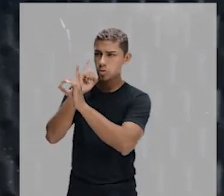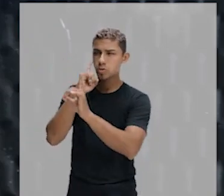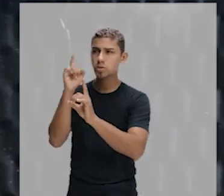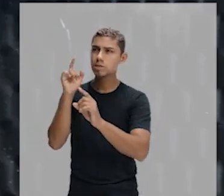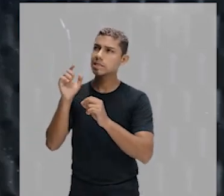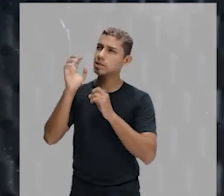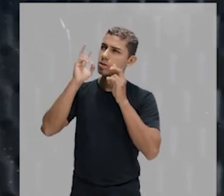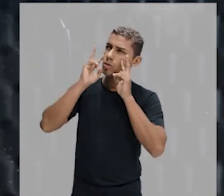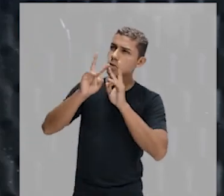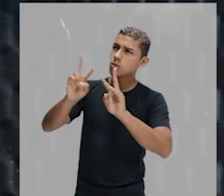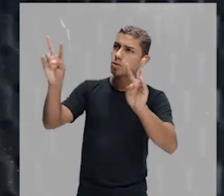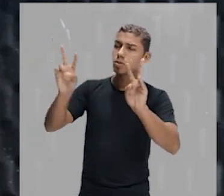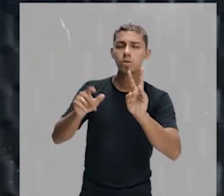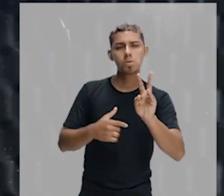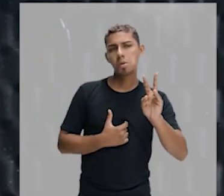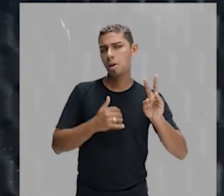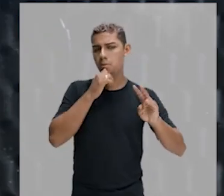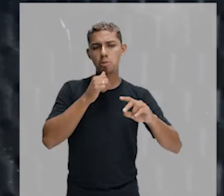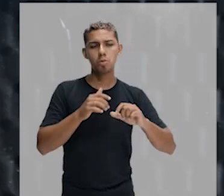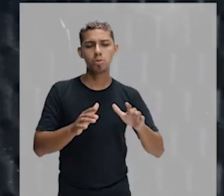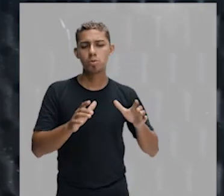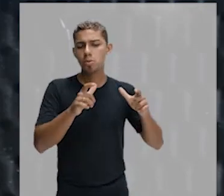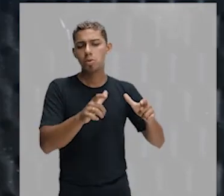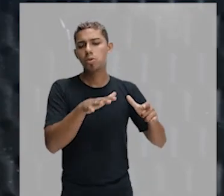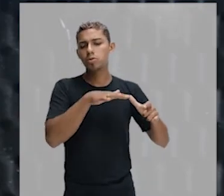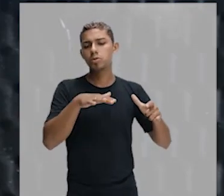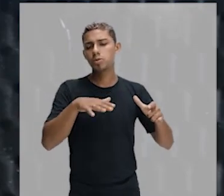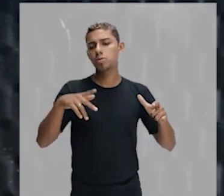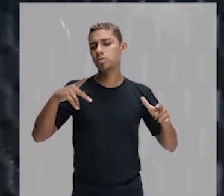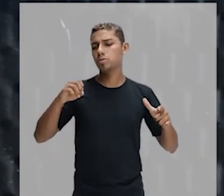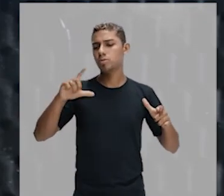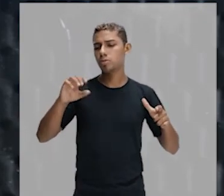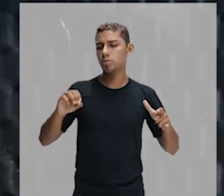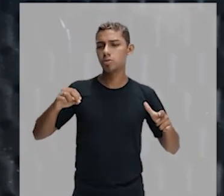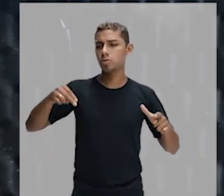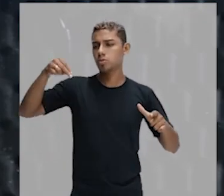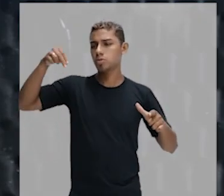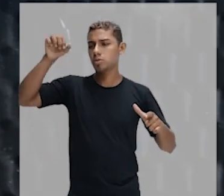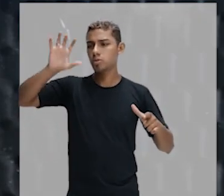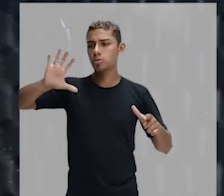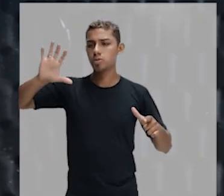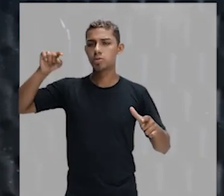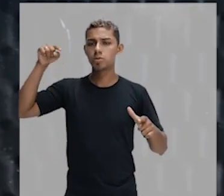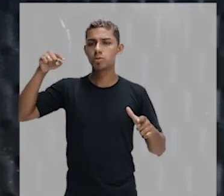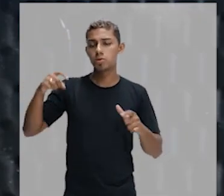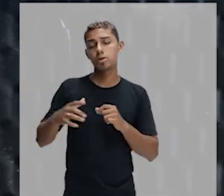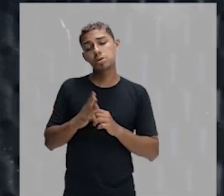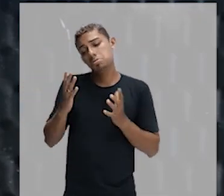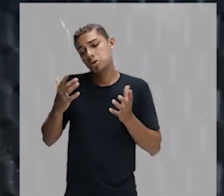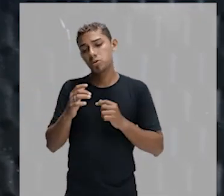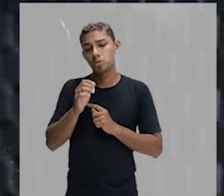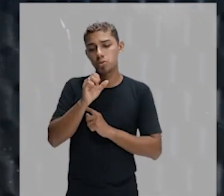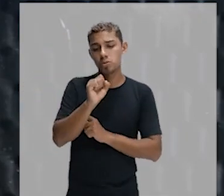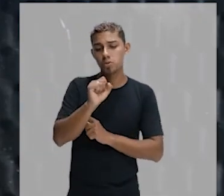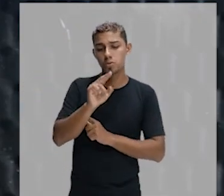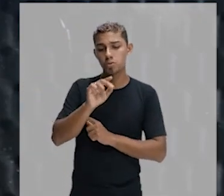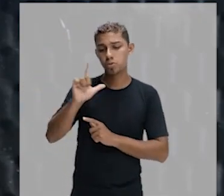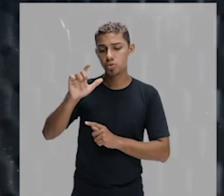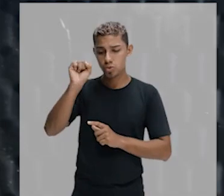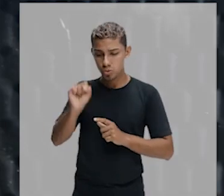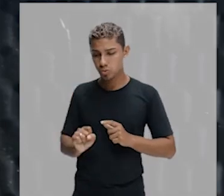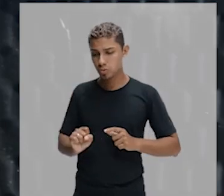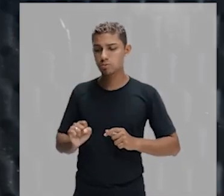Norte, né, no hemisfério norte, desculpa, e outras que só conseguem ser vistas no hemisfério sul. Isso vai depender, né, você vai conseguir